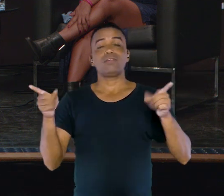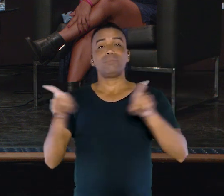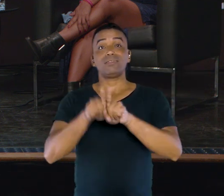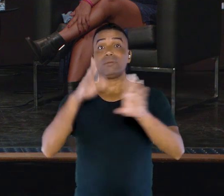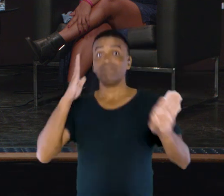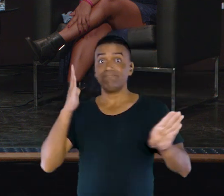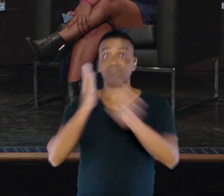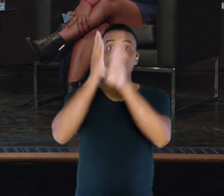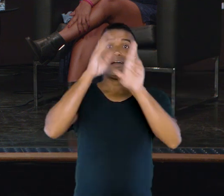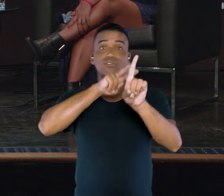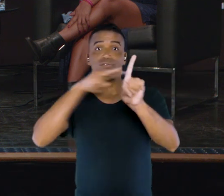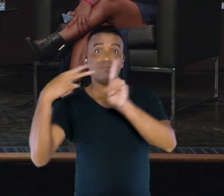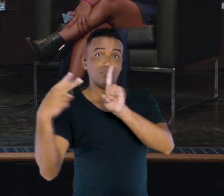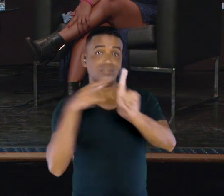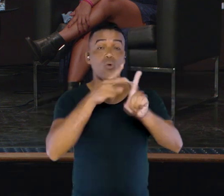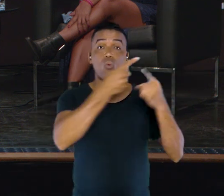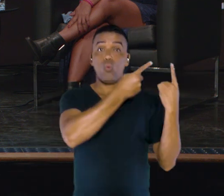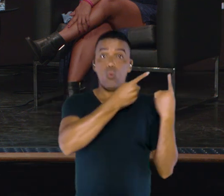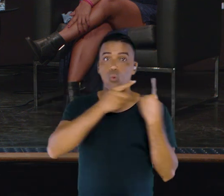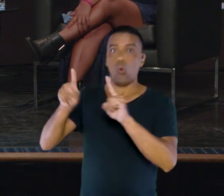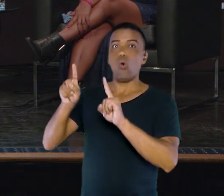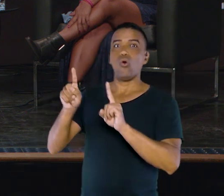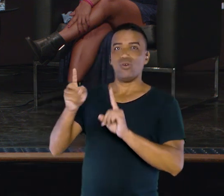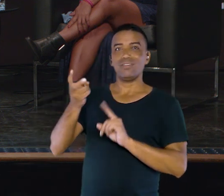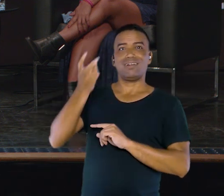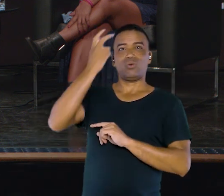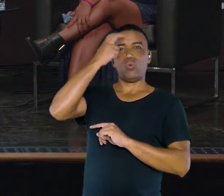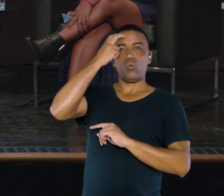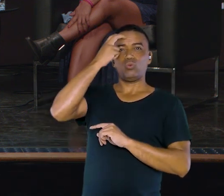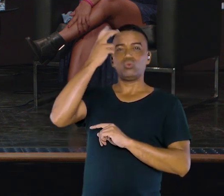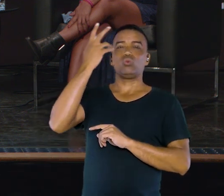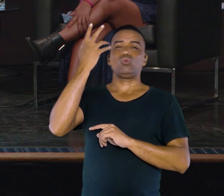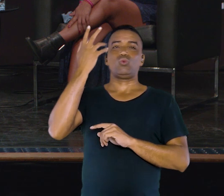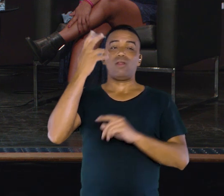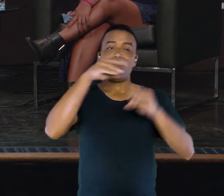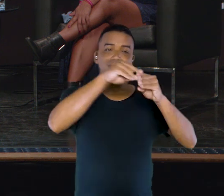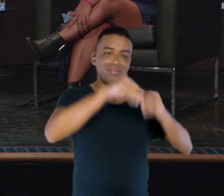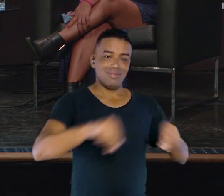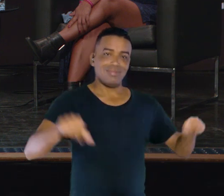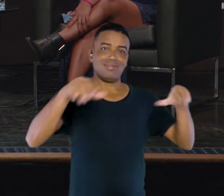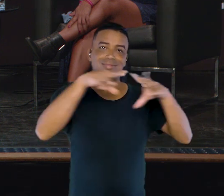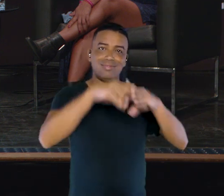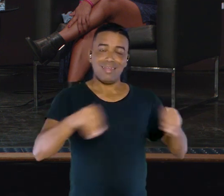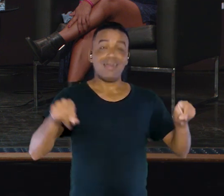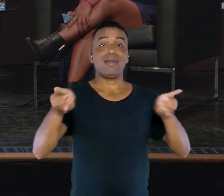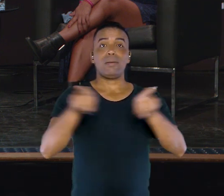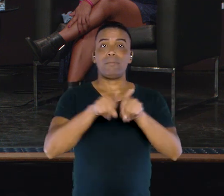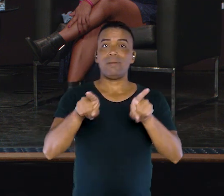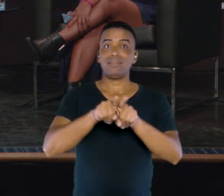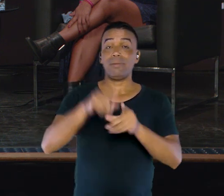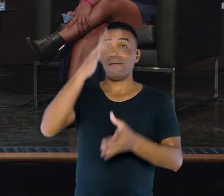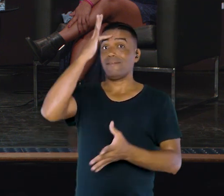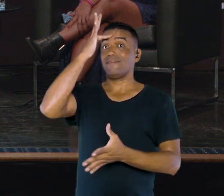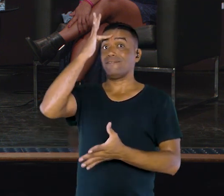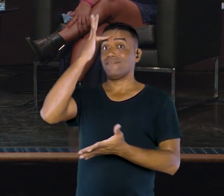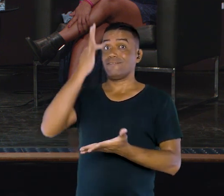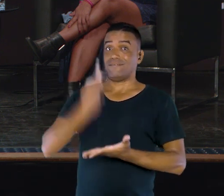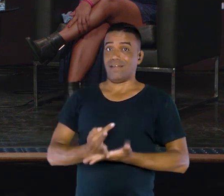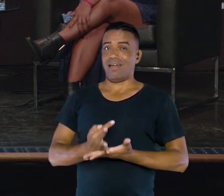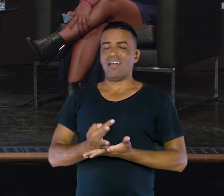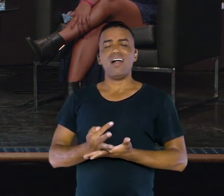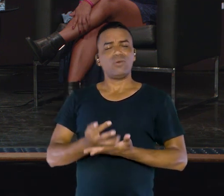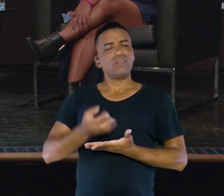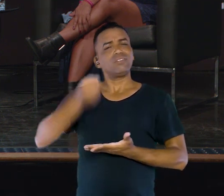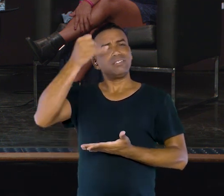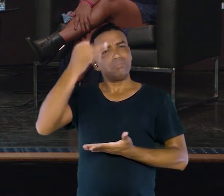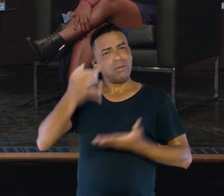né? Do ponto de vista dessa violência que tem essa monocultura da terra, mas tem também essa monocultura da fé, né?